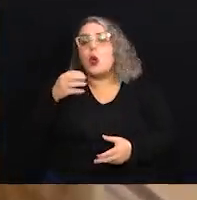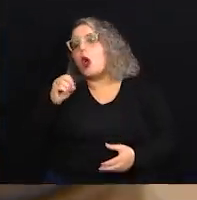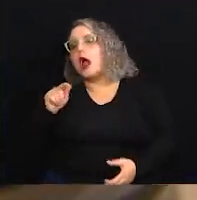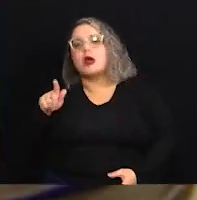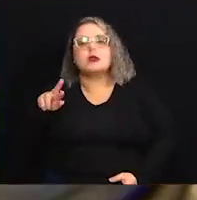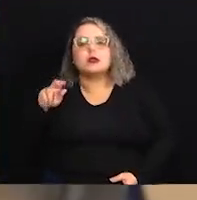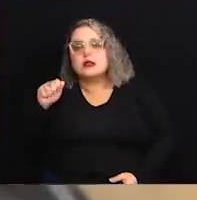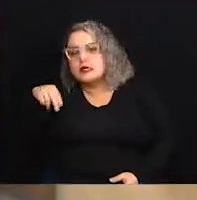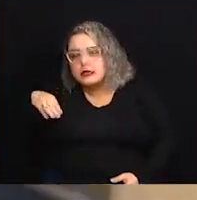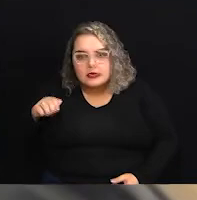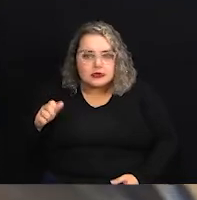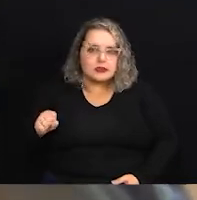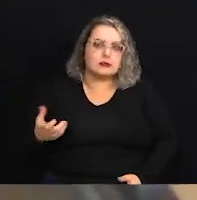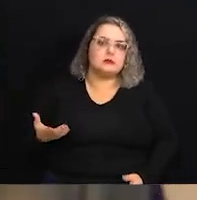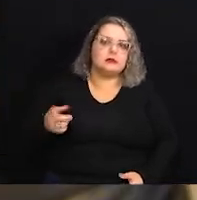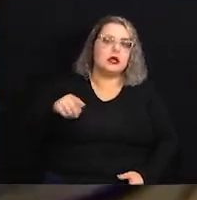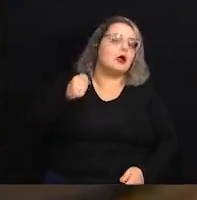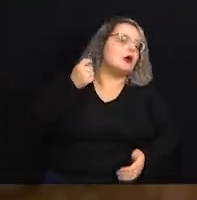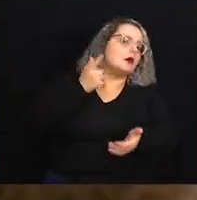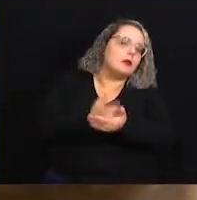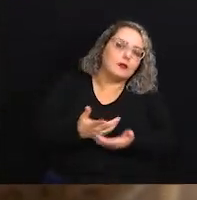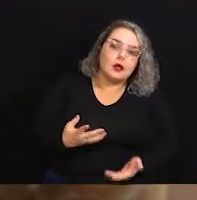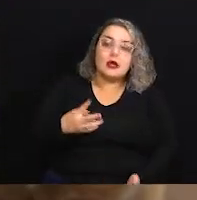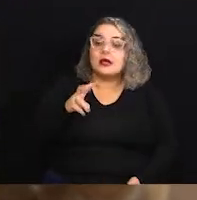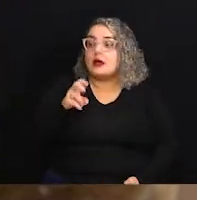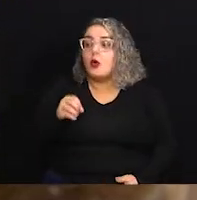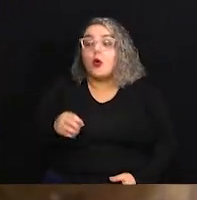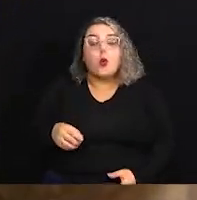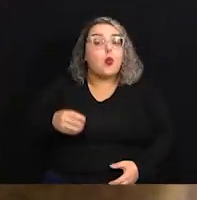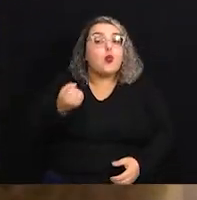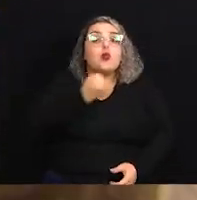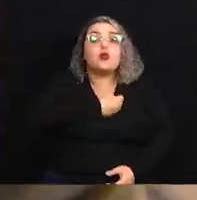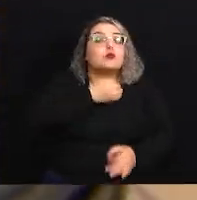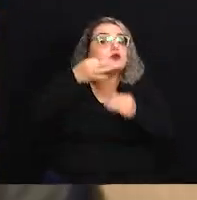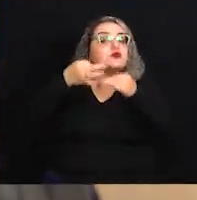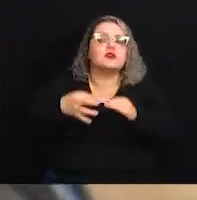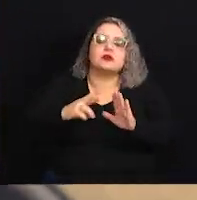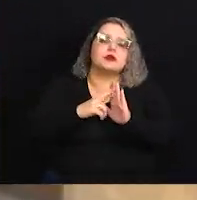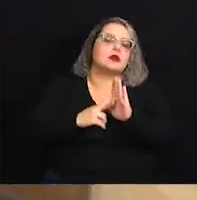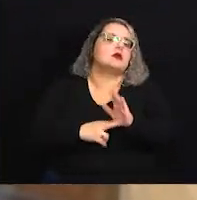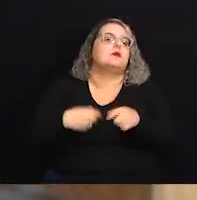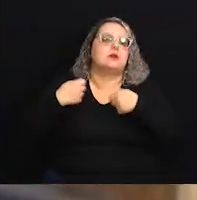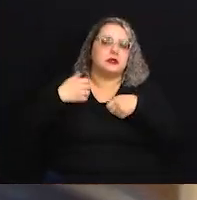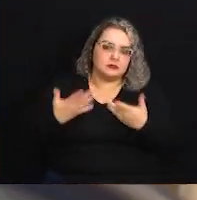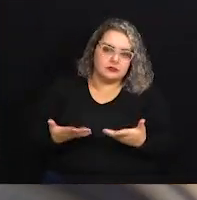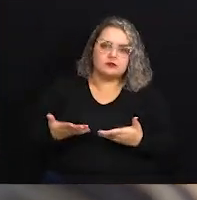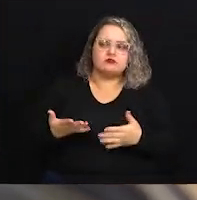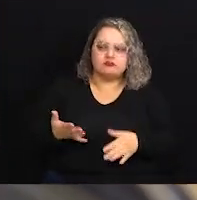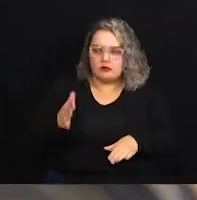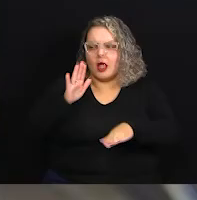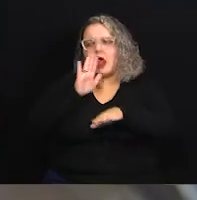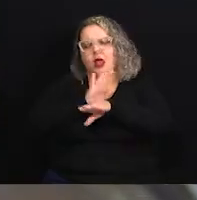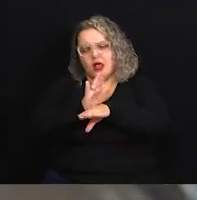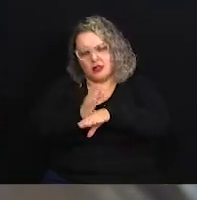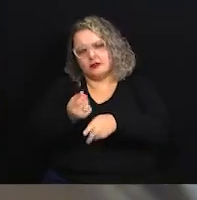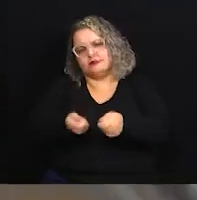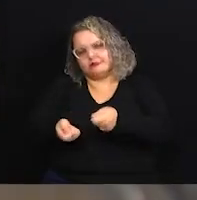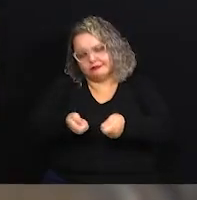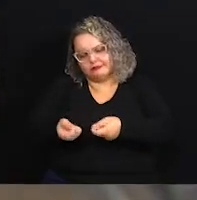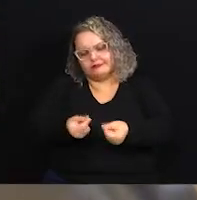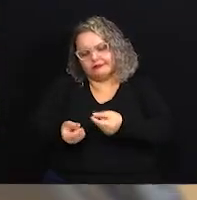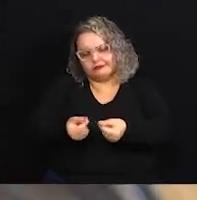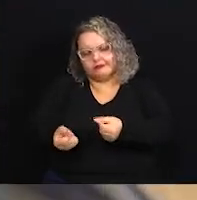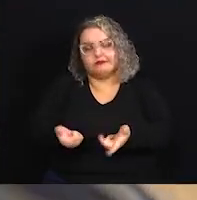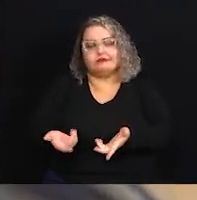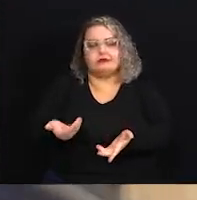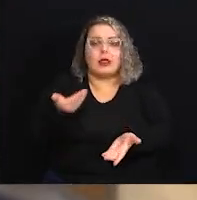gramas, ele quer 50 gramas, ele consegue comprar só a quantidade que ele precisa realmente E eu acho que isso ajuda a economizar muito em matéria